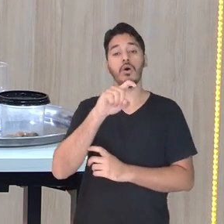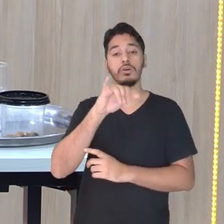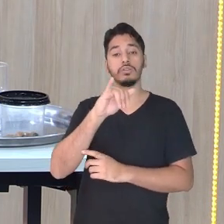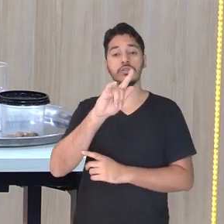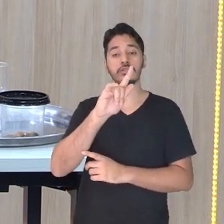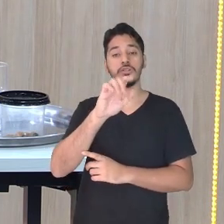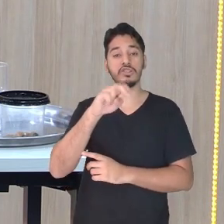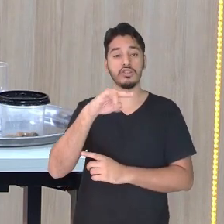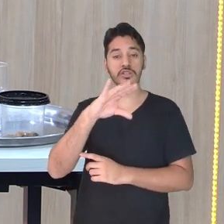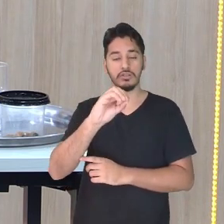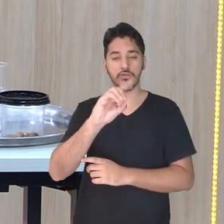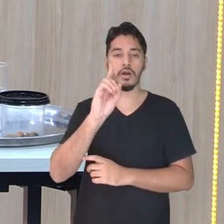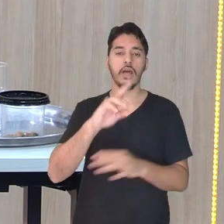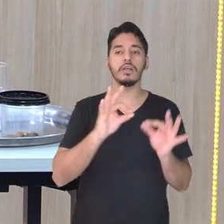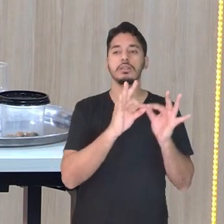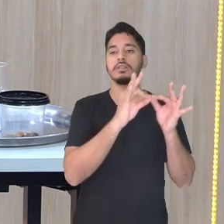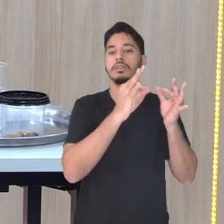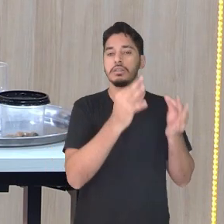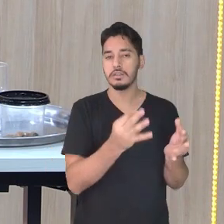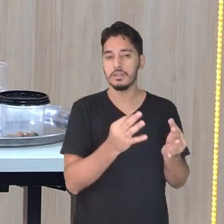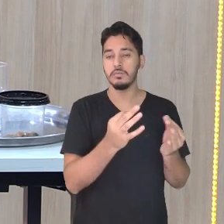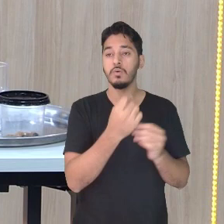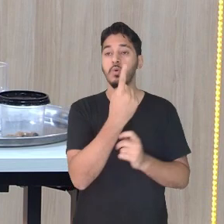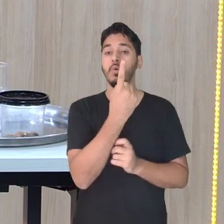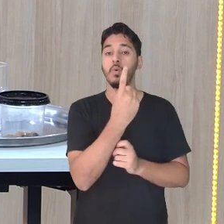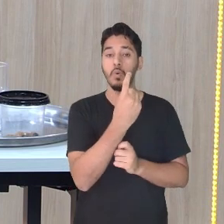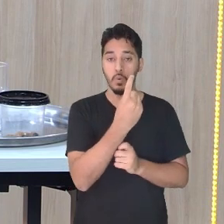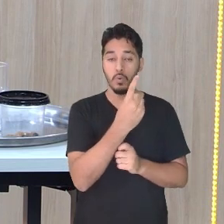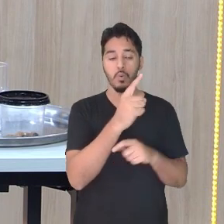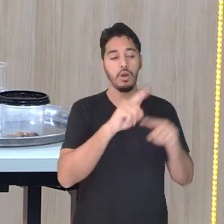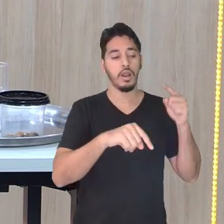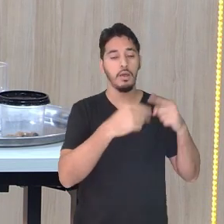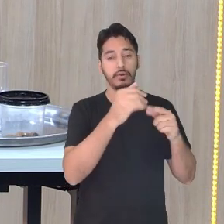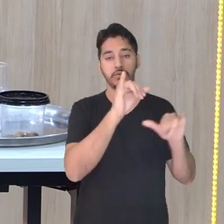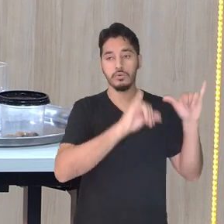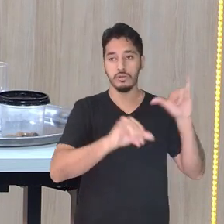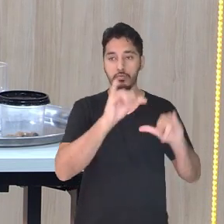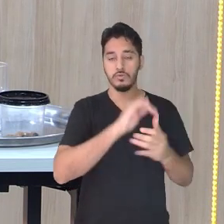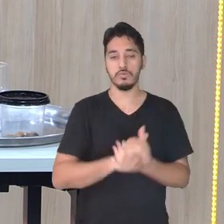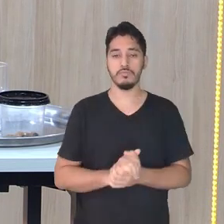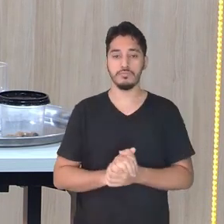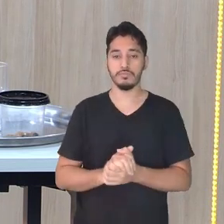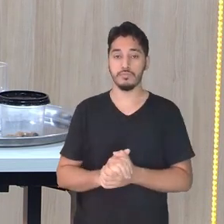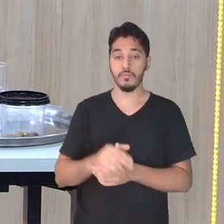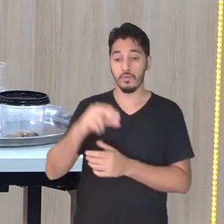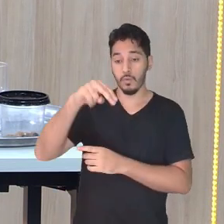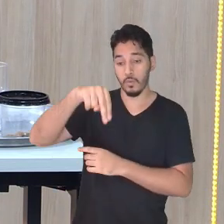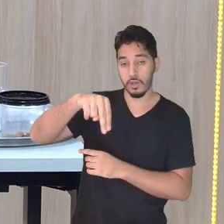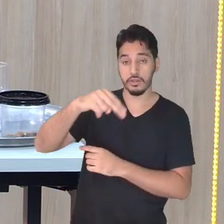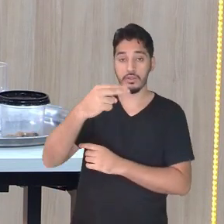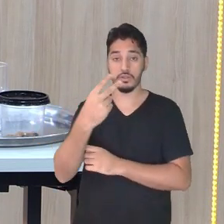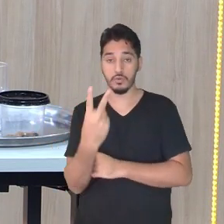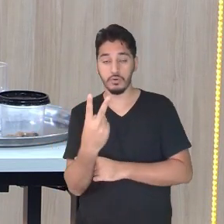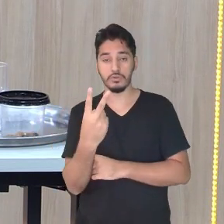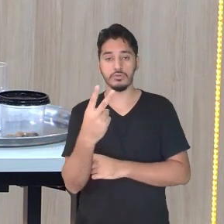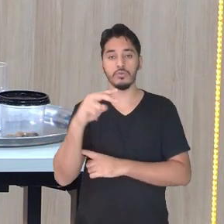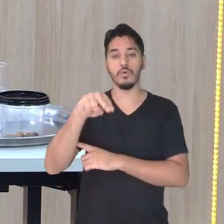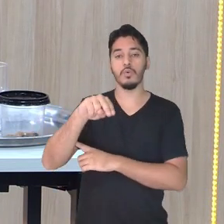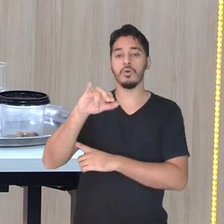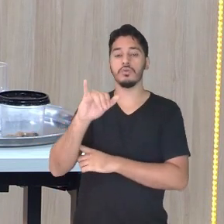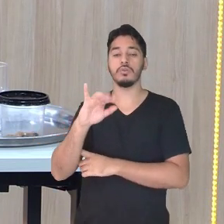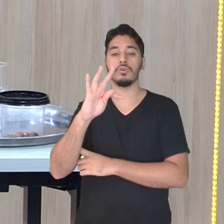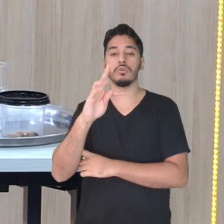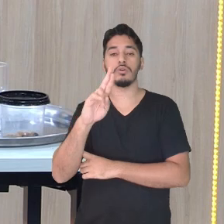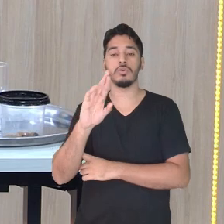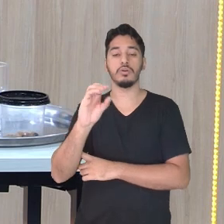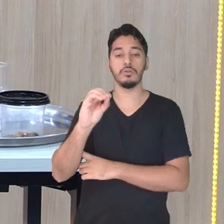substância simples, apresentando apenas um elemento químico. O nitrogênio, um gás muito presente, né,